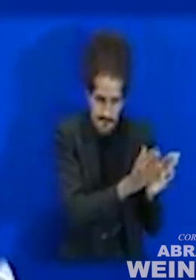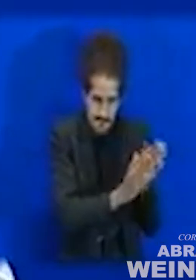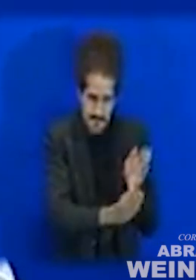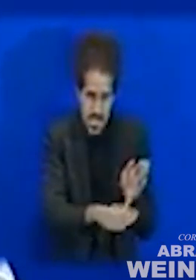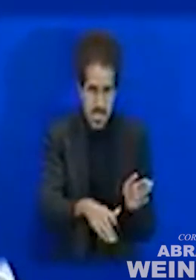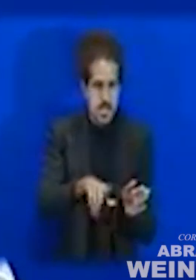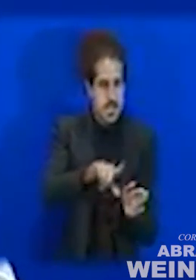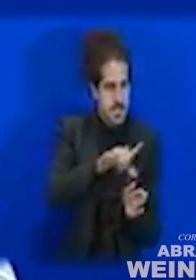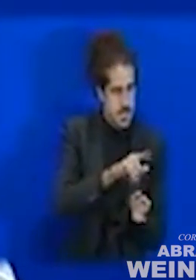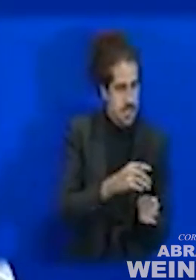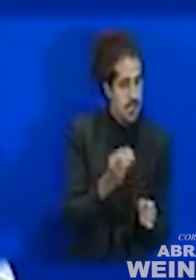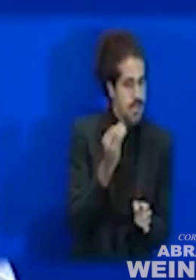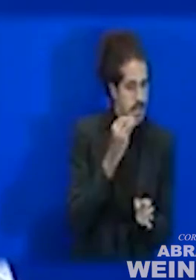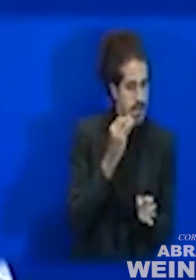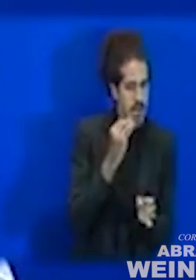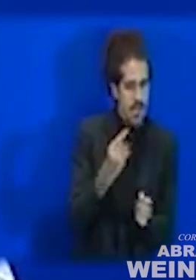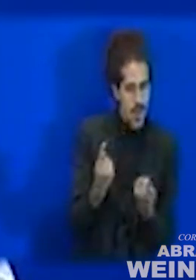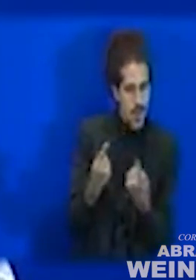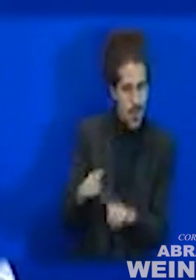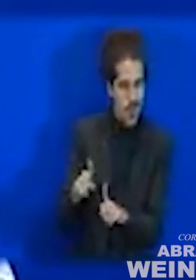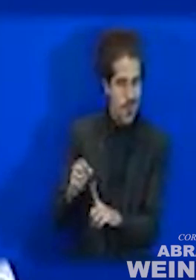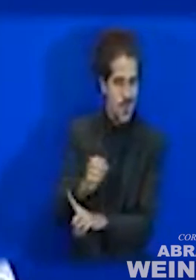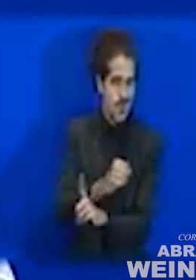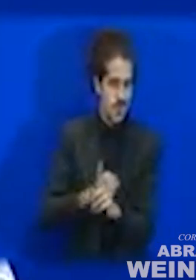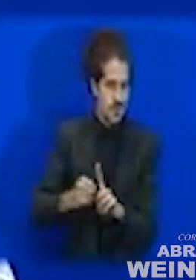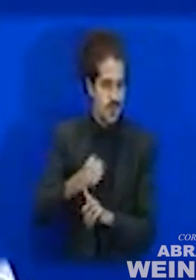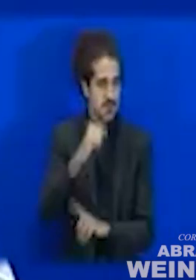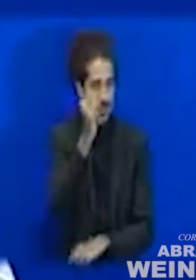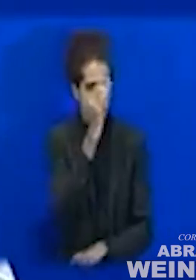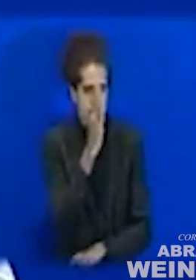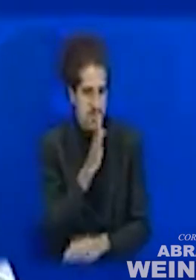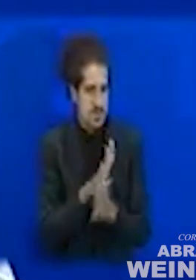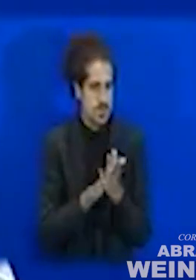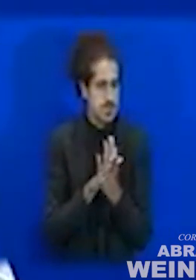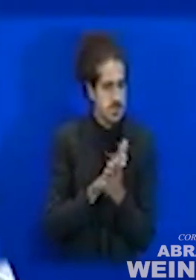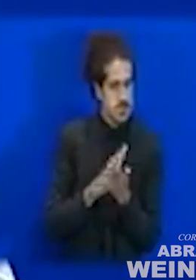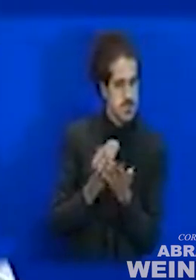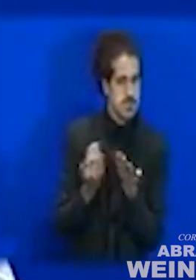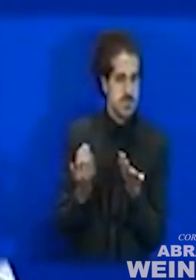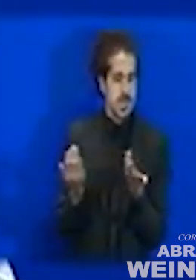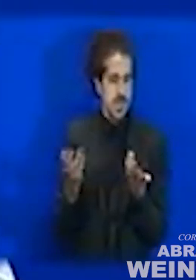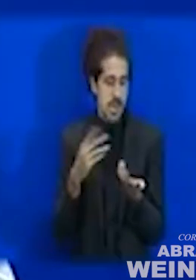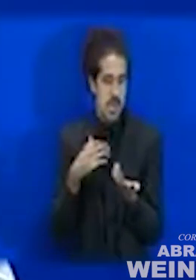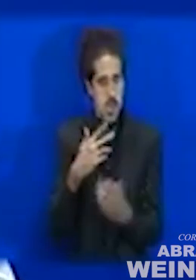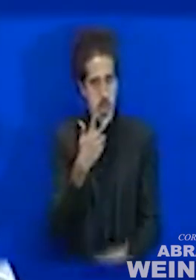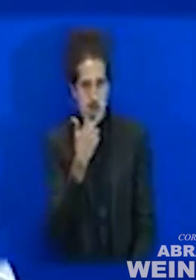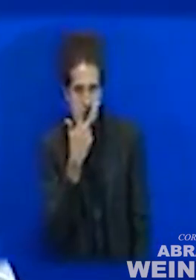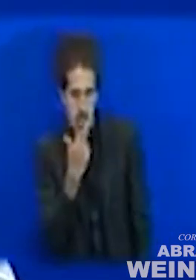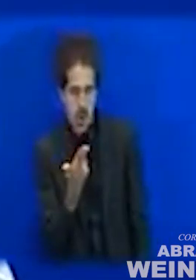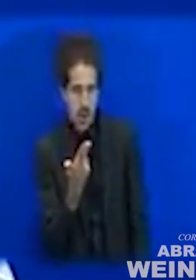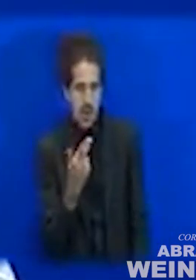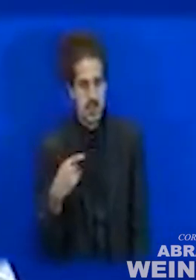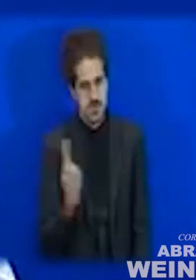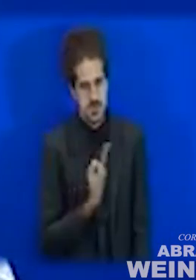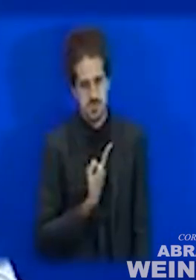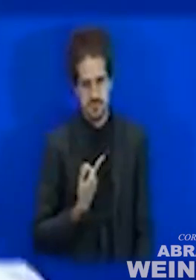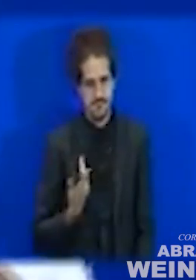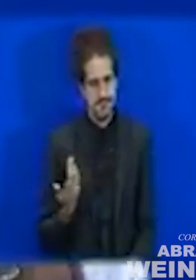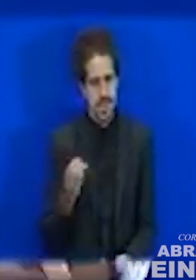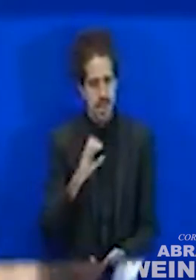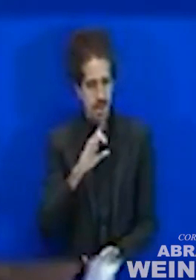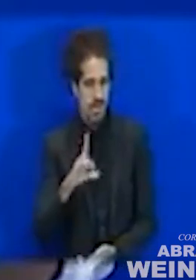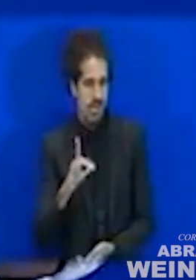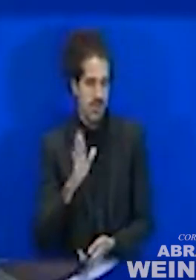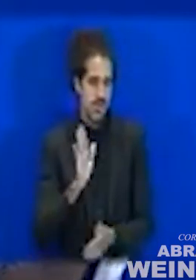prévio na tentativa de lesar a sociedade brasileira. E aí eu acho que agora elas vão ficar, além de, óbvio, já terem